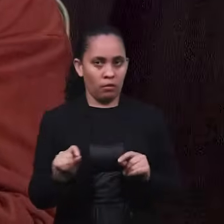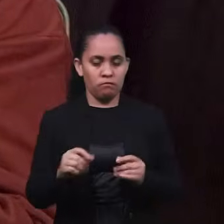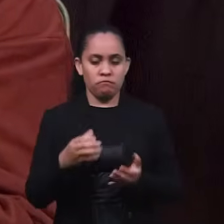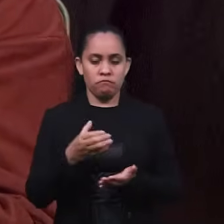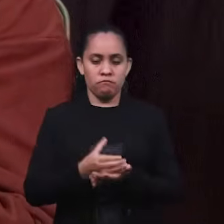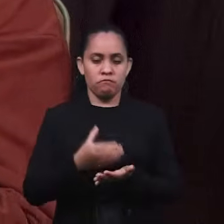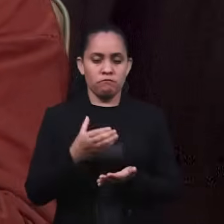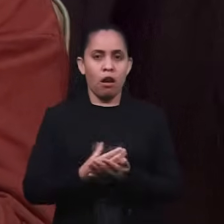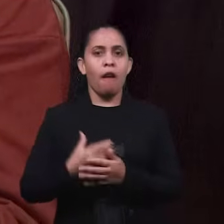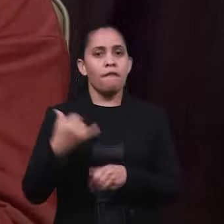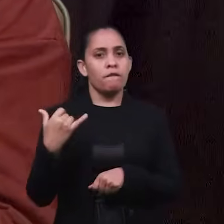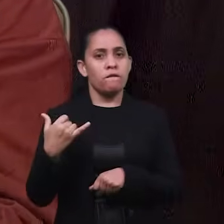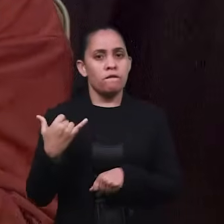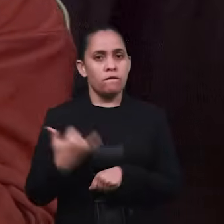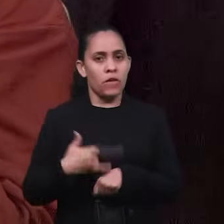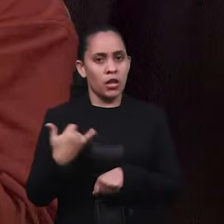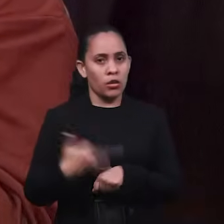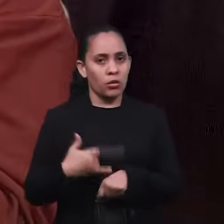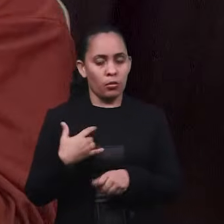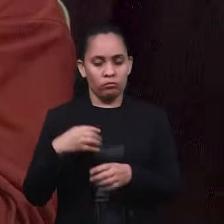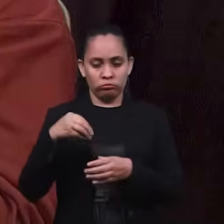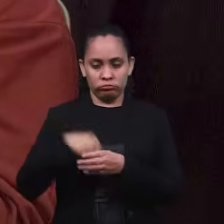vidro para armazenar,